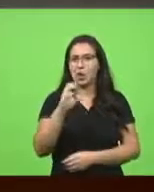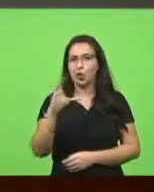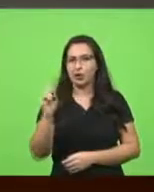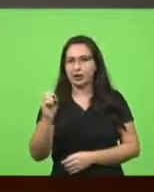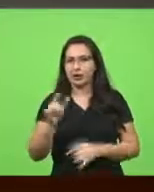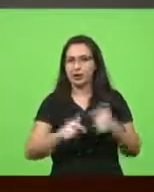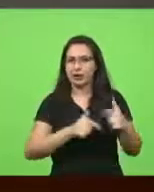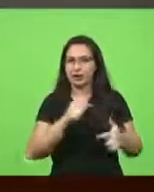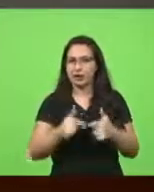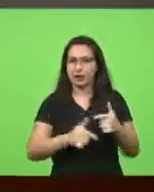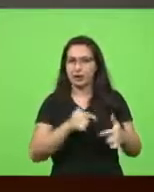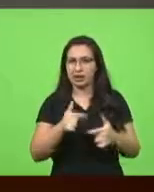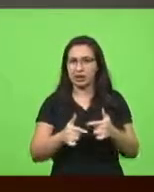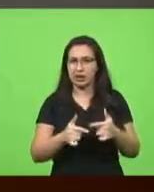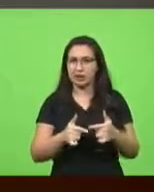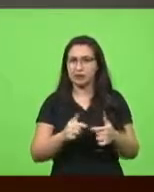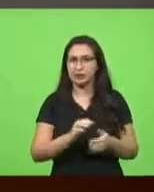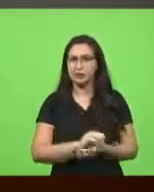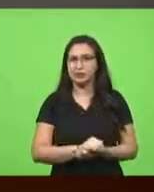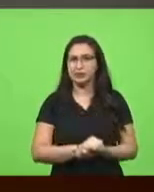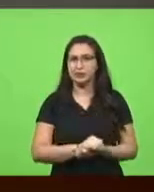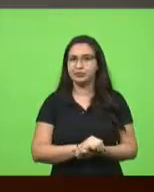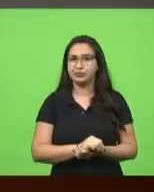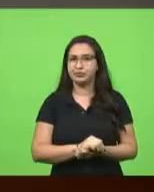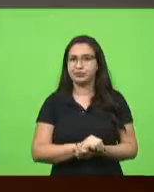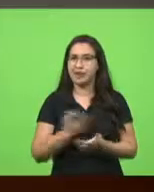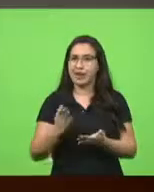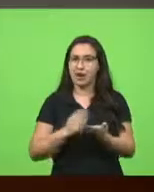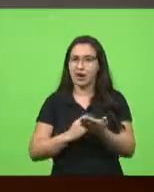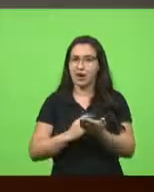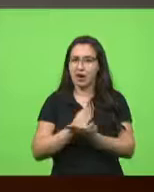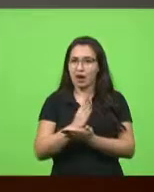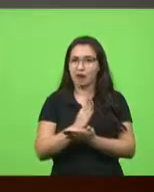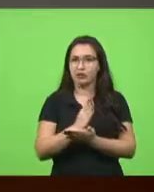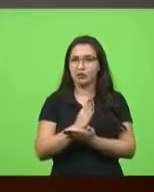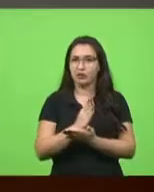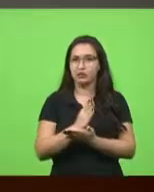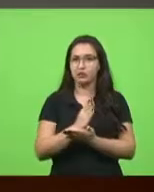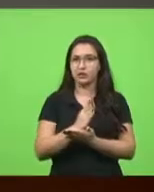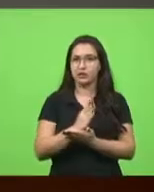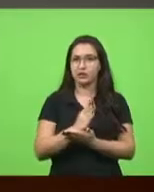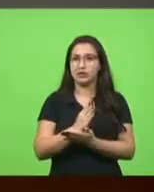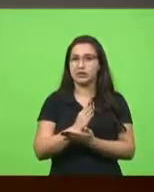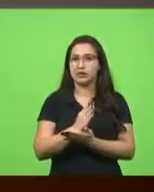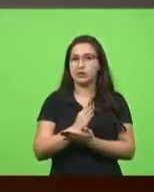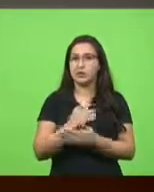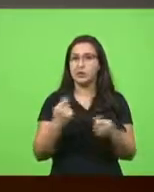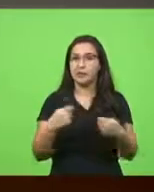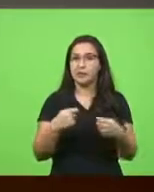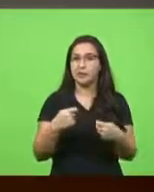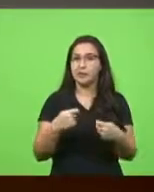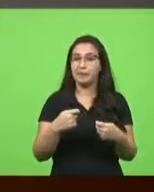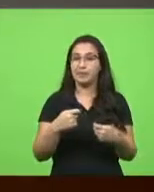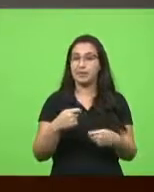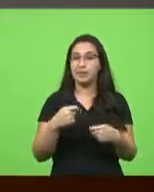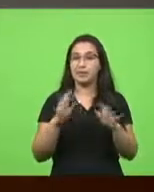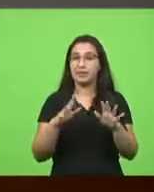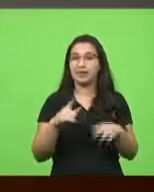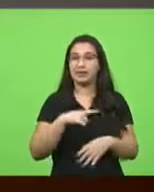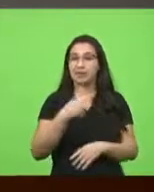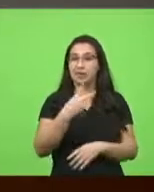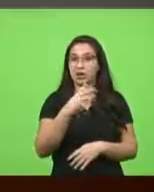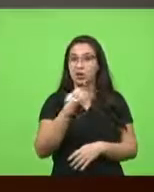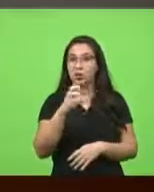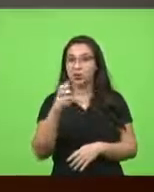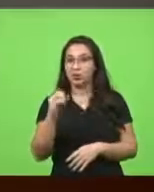desde fevereiro de 2019, vai passar para 200 funcionários. Eu fui lá conversar com outro colega, ex-colega nosso